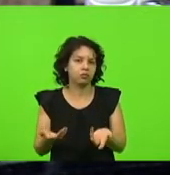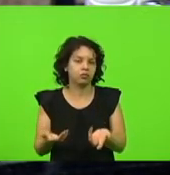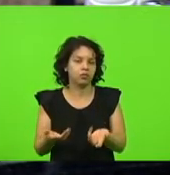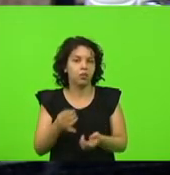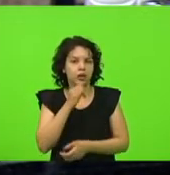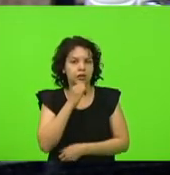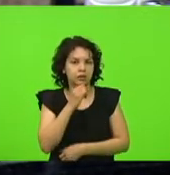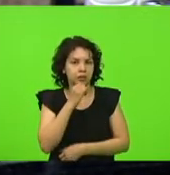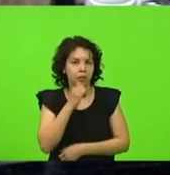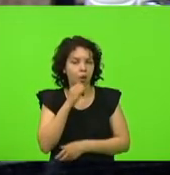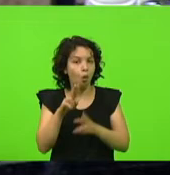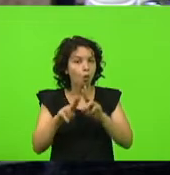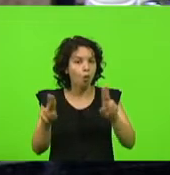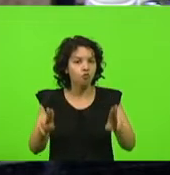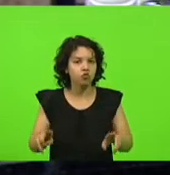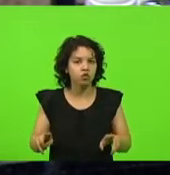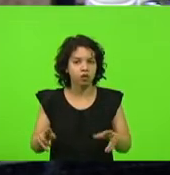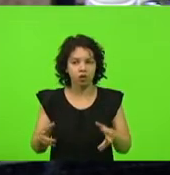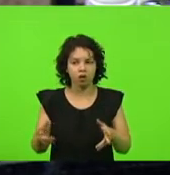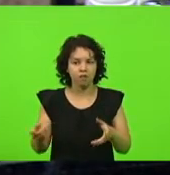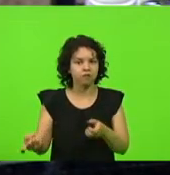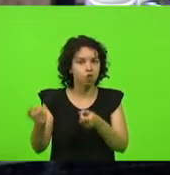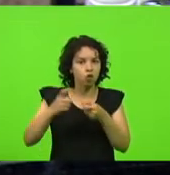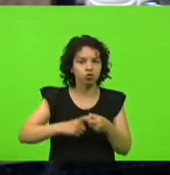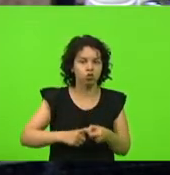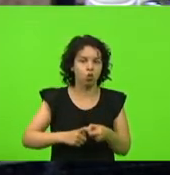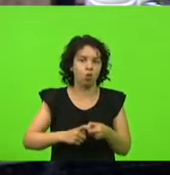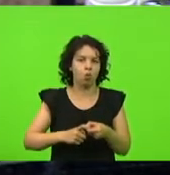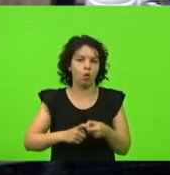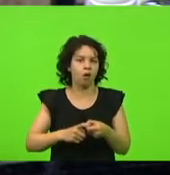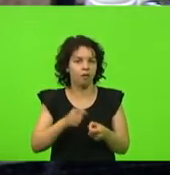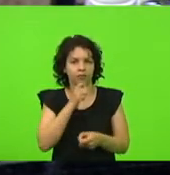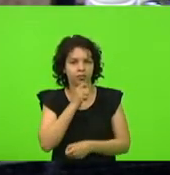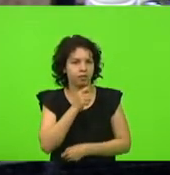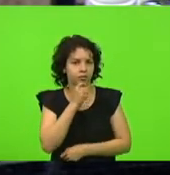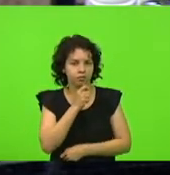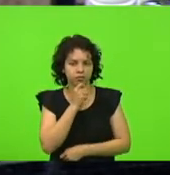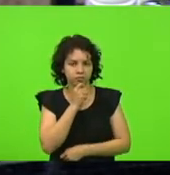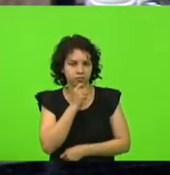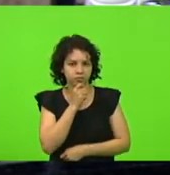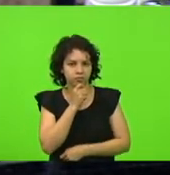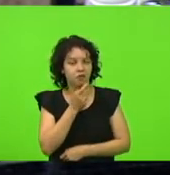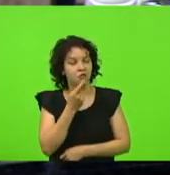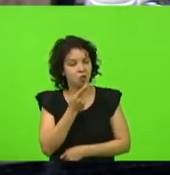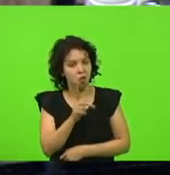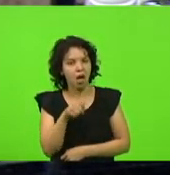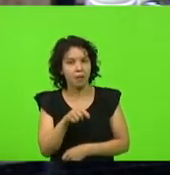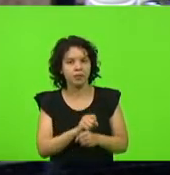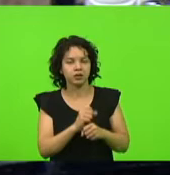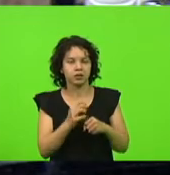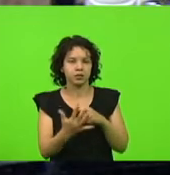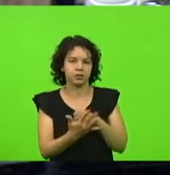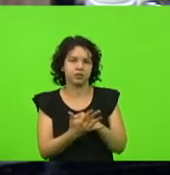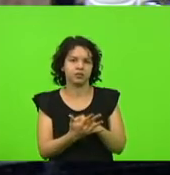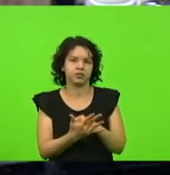da UFSC, que ainda não voltou ao normal, com a desculpa da pandemia. Mas, lógico,